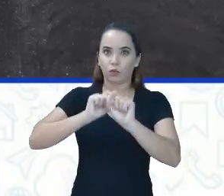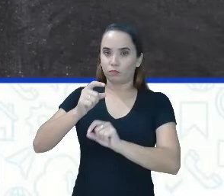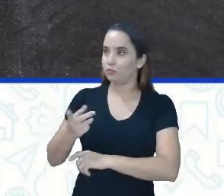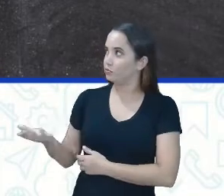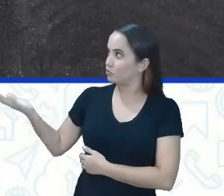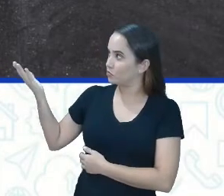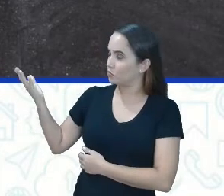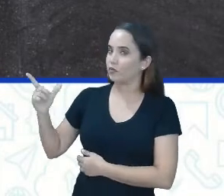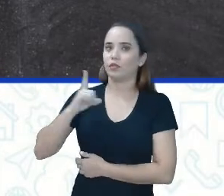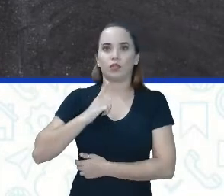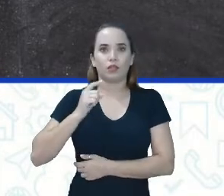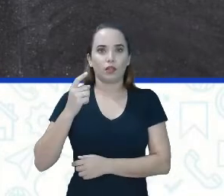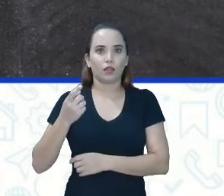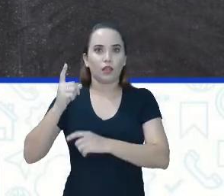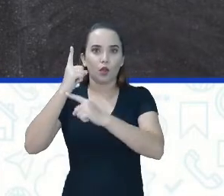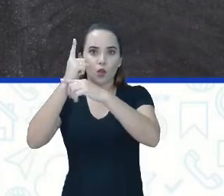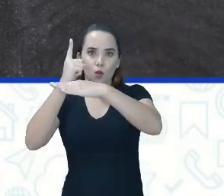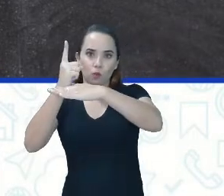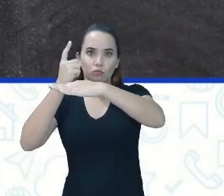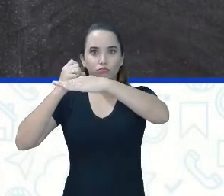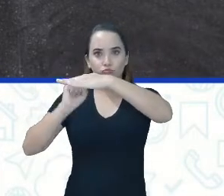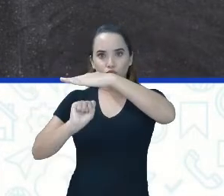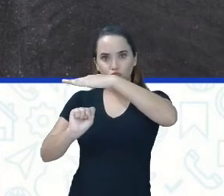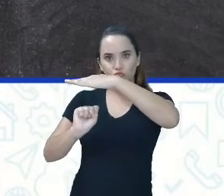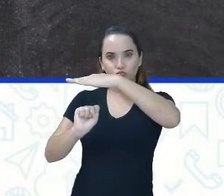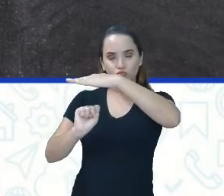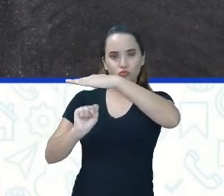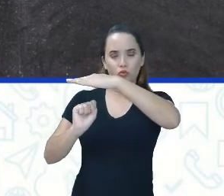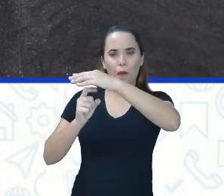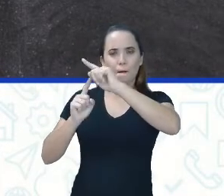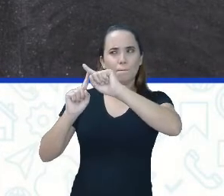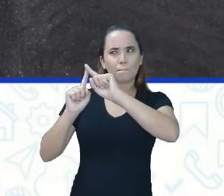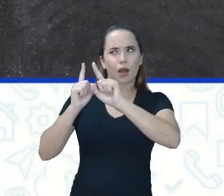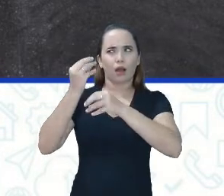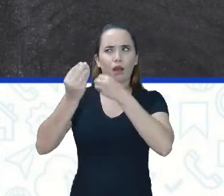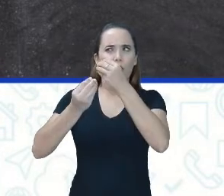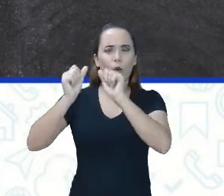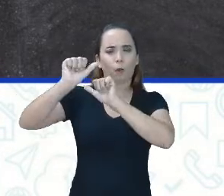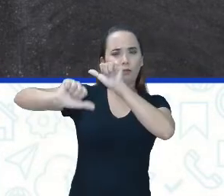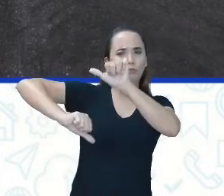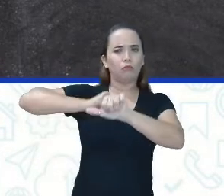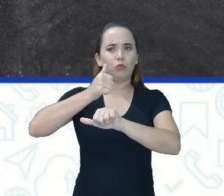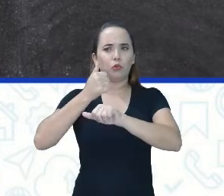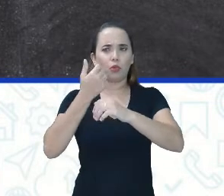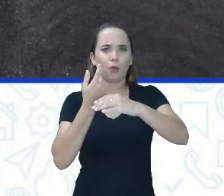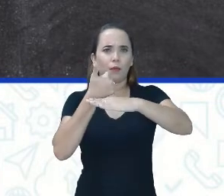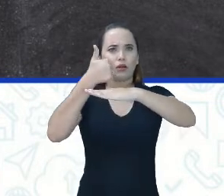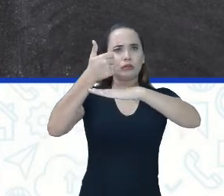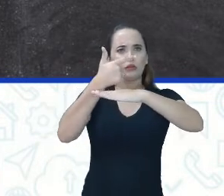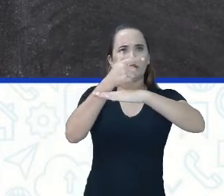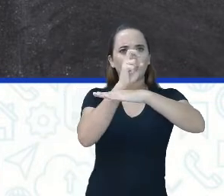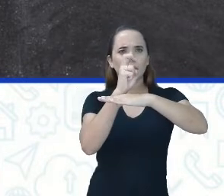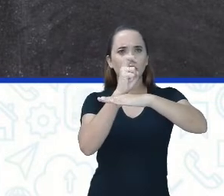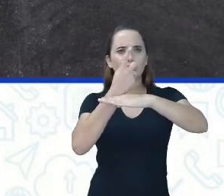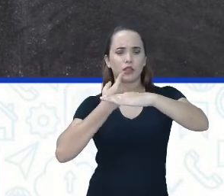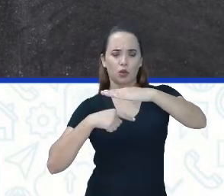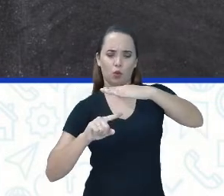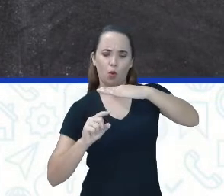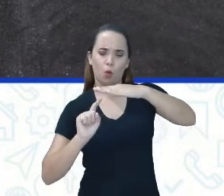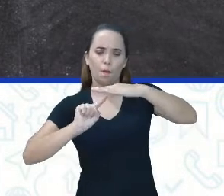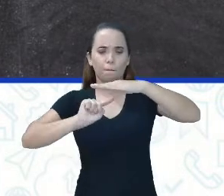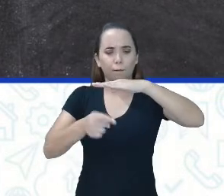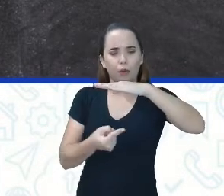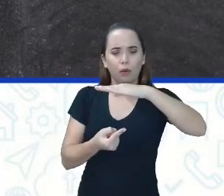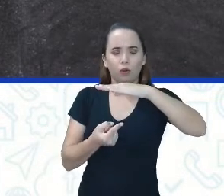uma fração 1 sobre 8, e como é que essa fração virou, por exemplo, 125 sobre 1000, e depois